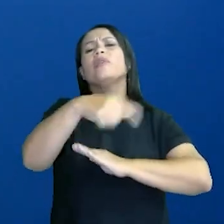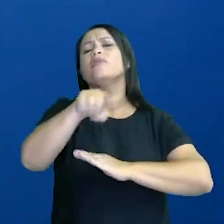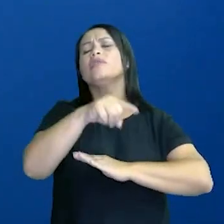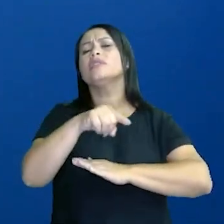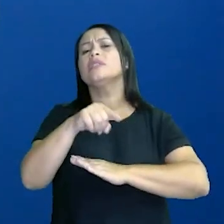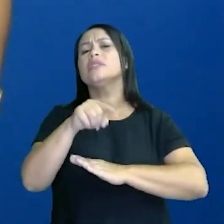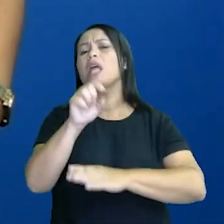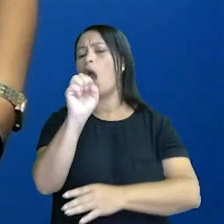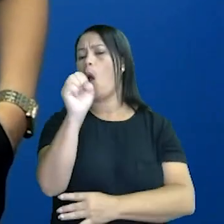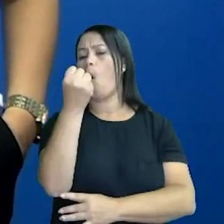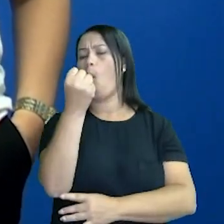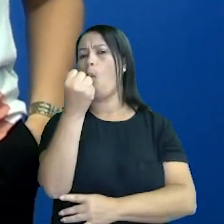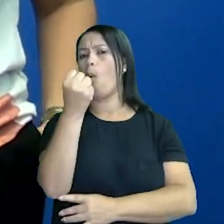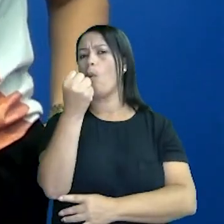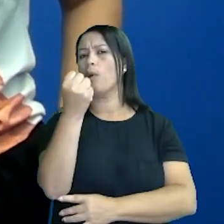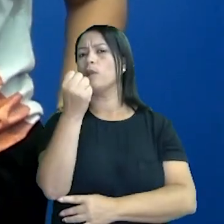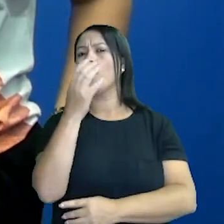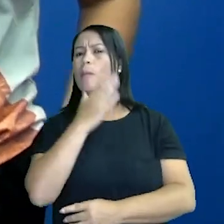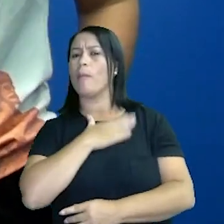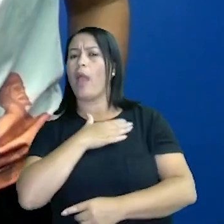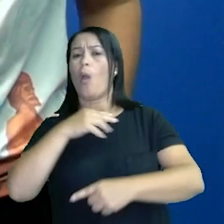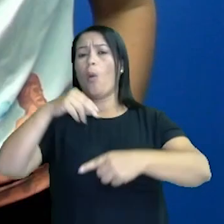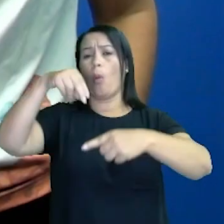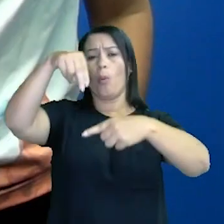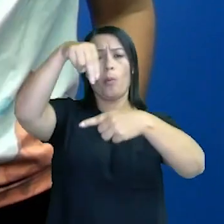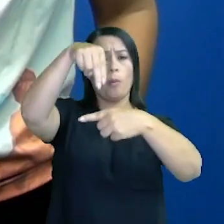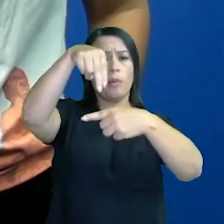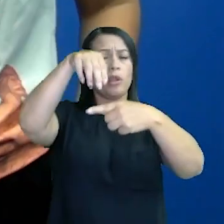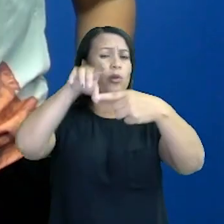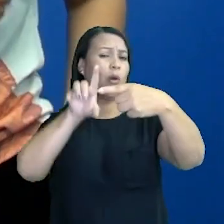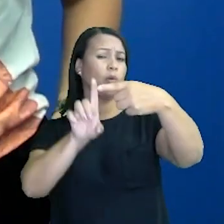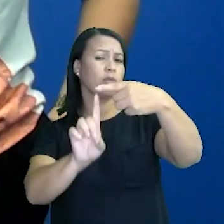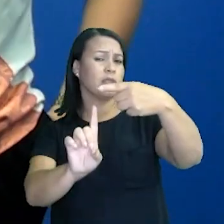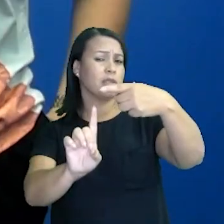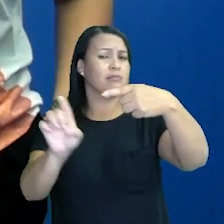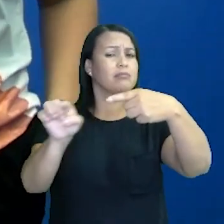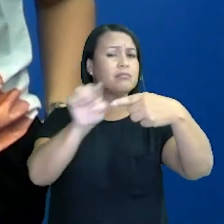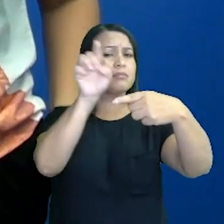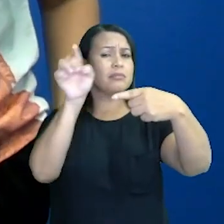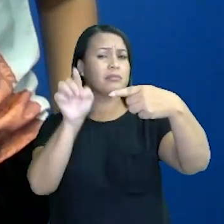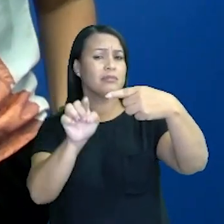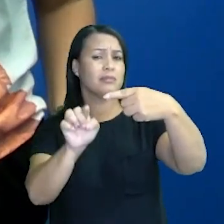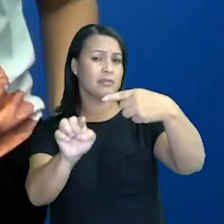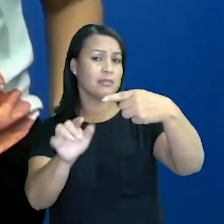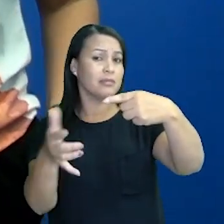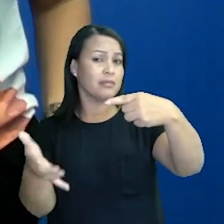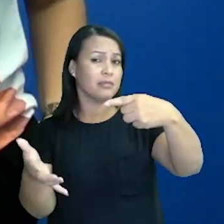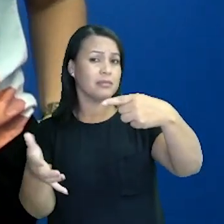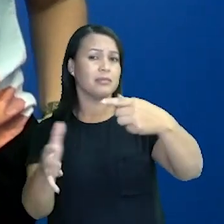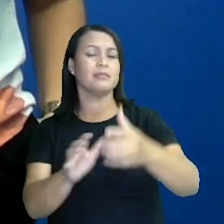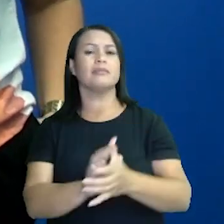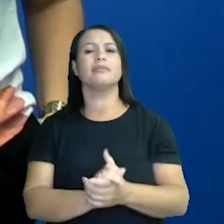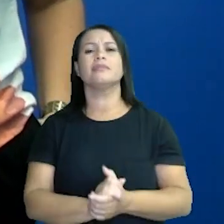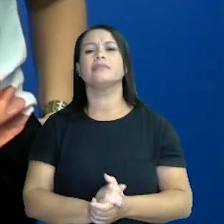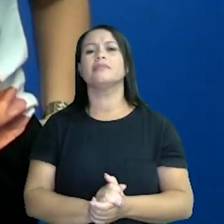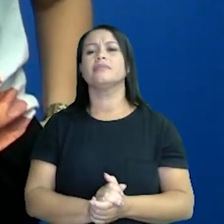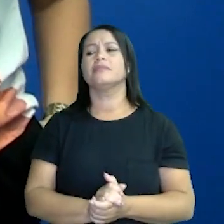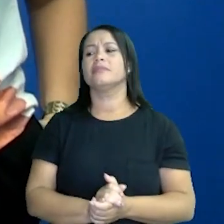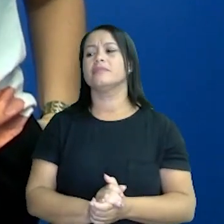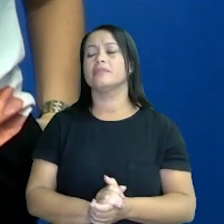vocês, esse 8, ele vai ser o meu numerador ou vai ser o meu denominador,